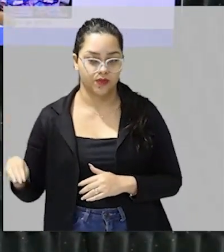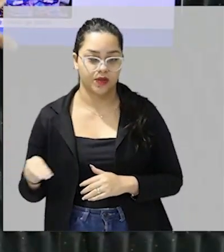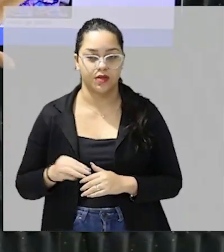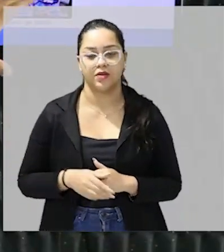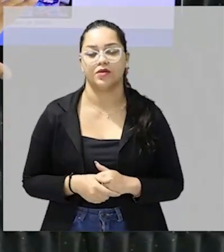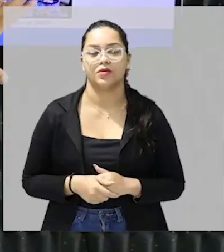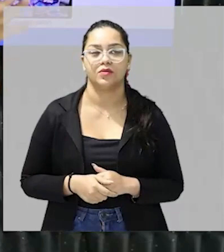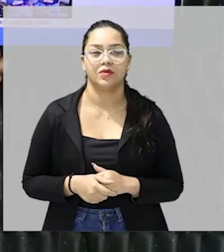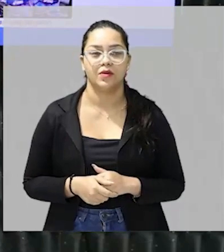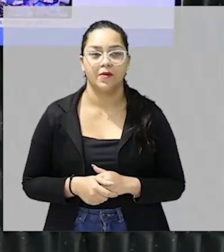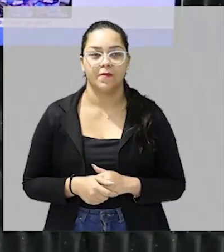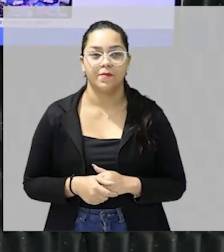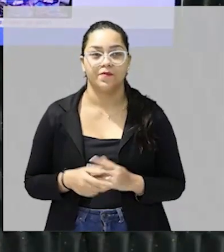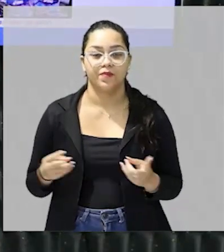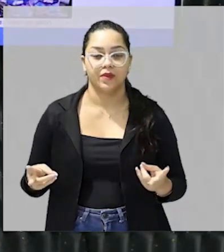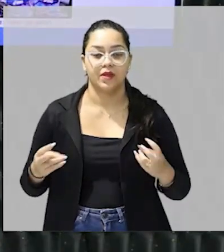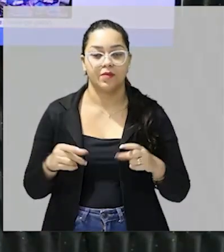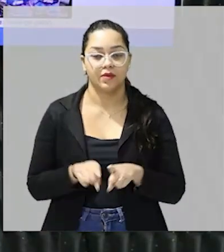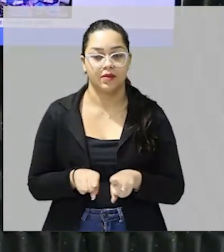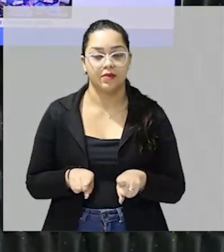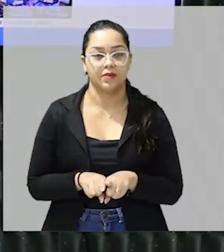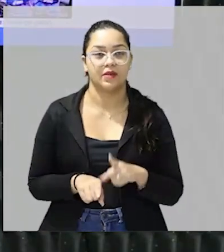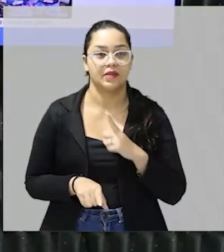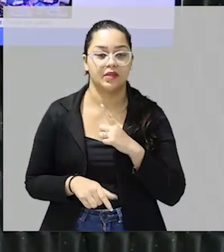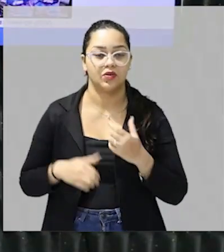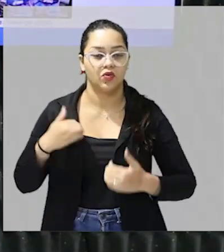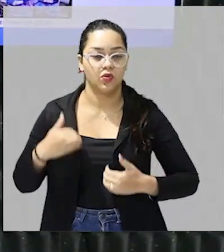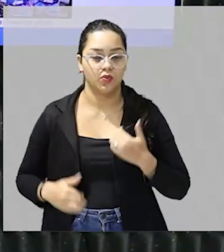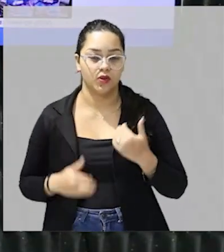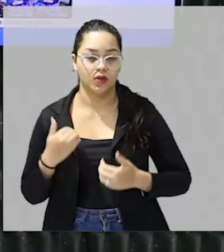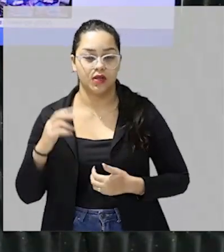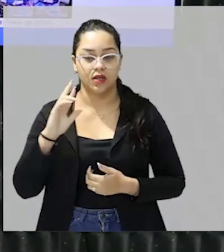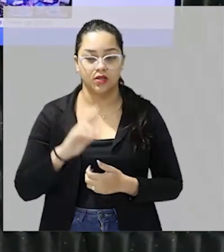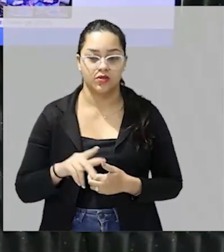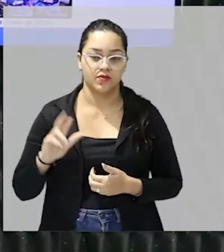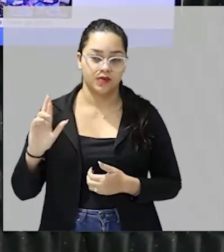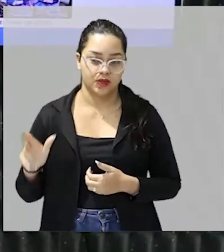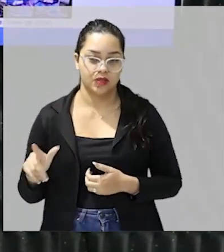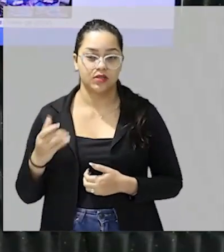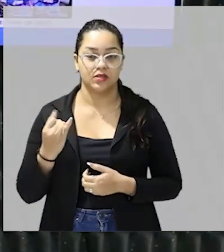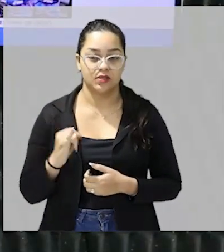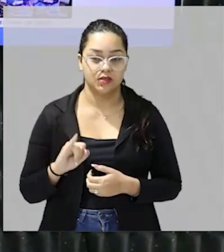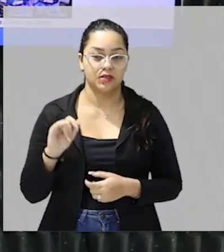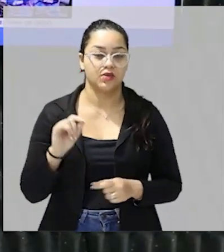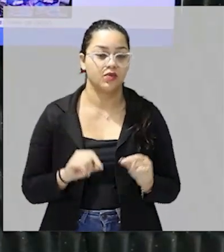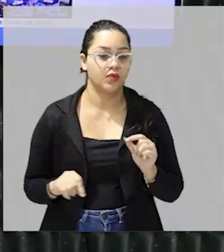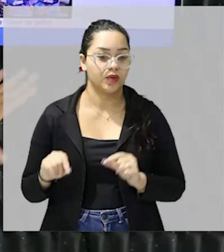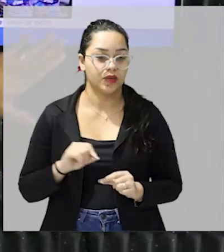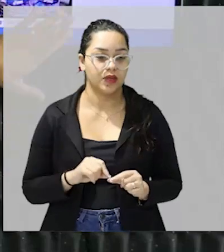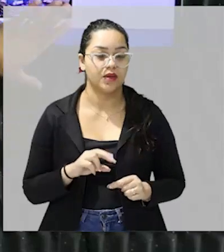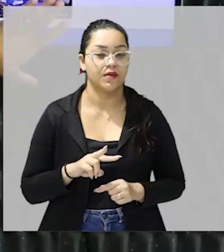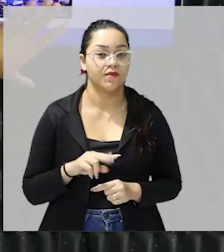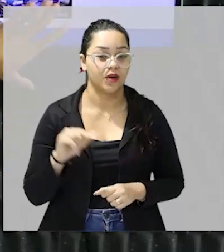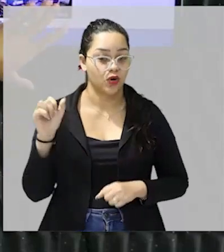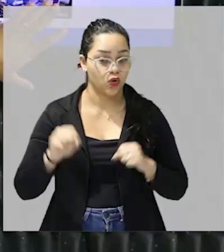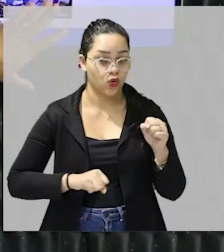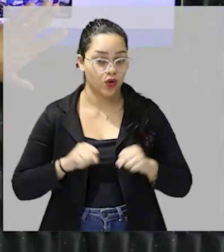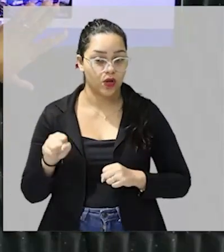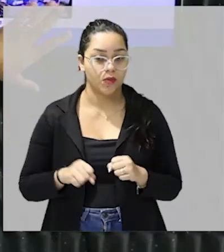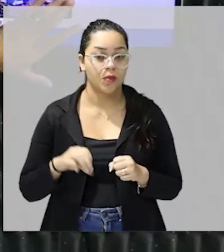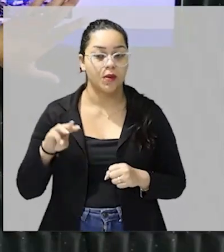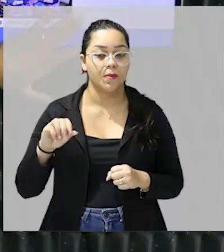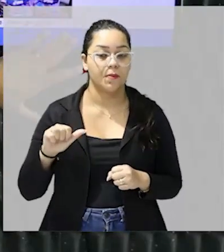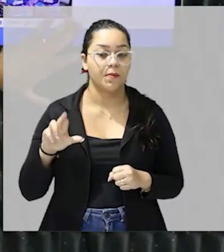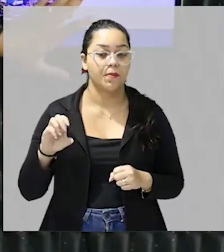que é 42 quilômetros. Perceba que até a composição corporal desses atletas são diferentes. Se o atleta ele vai correr uma